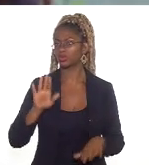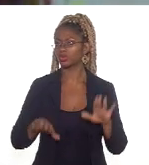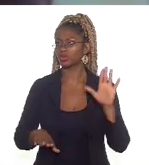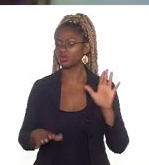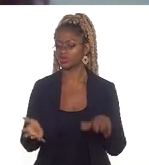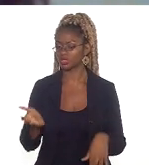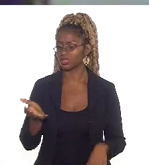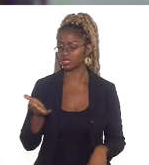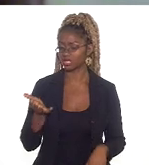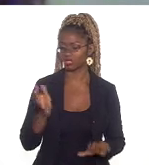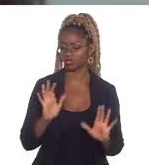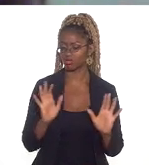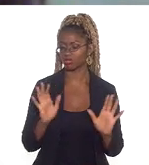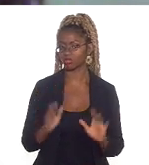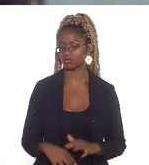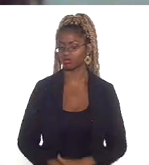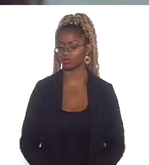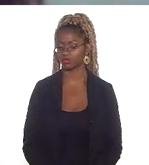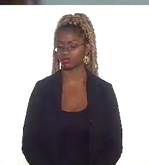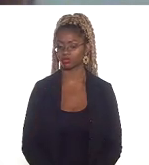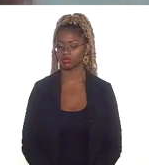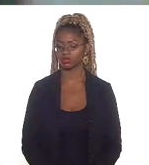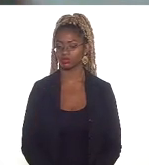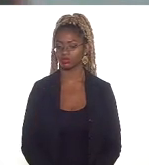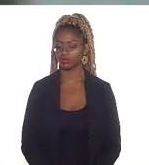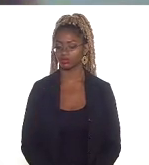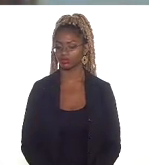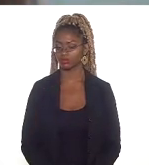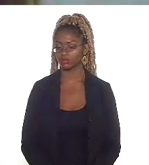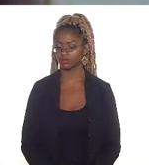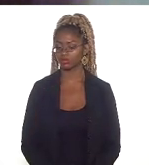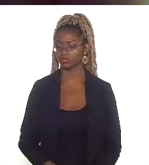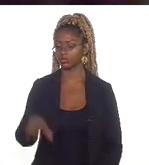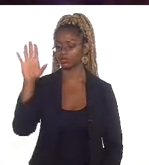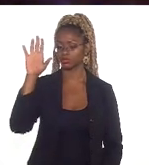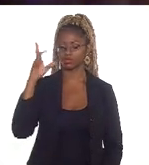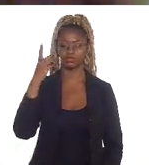levantar alguma questão sobre esse tema. Deputado,